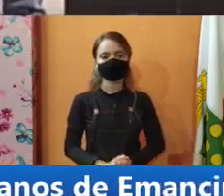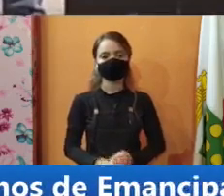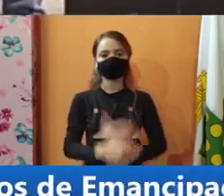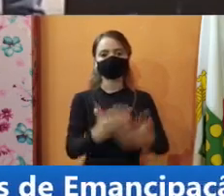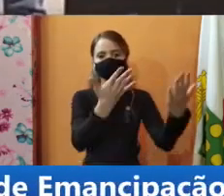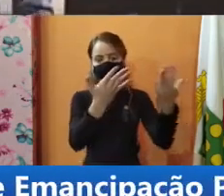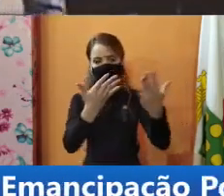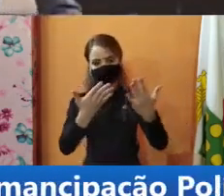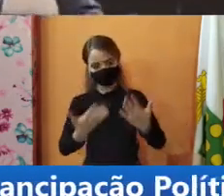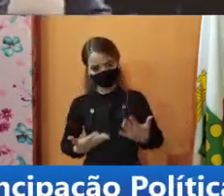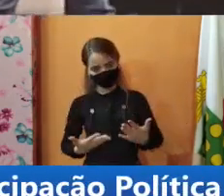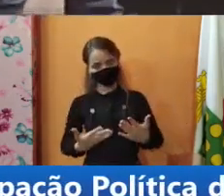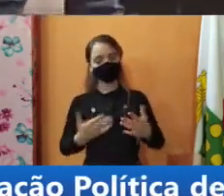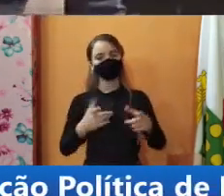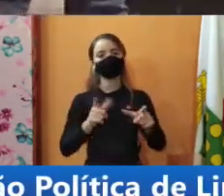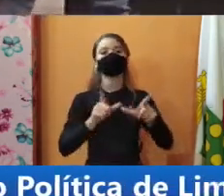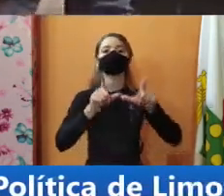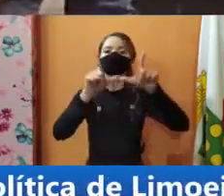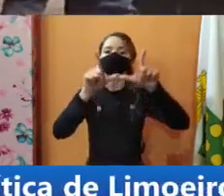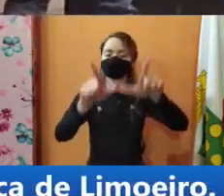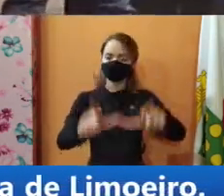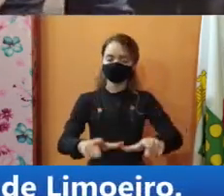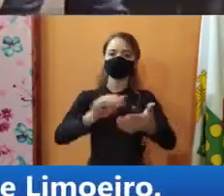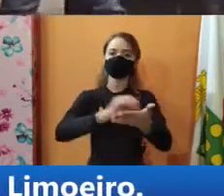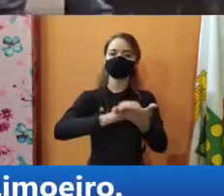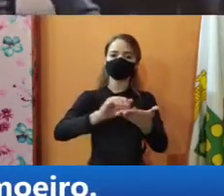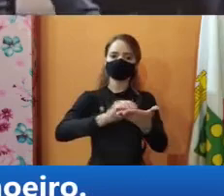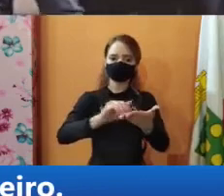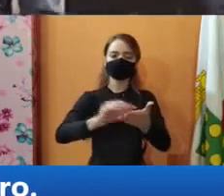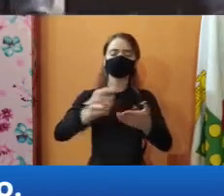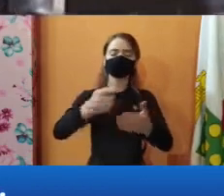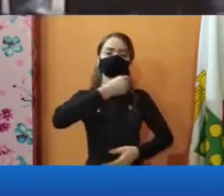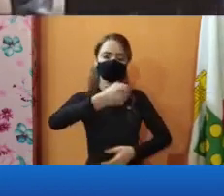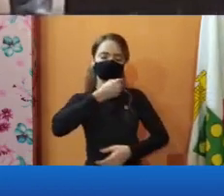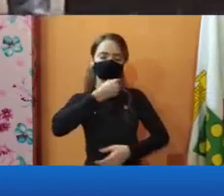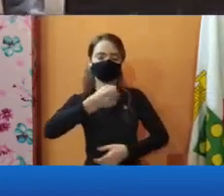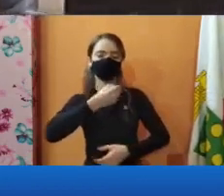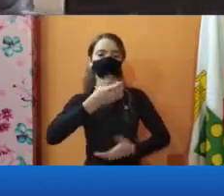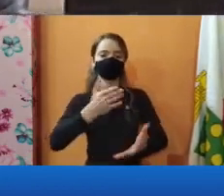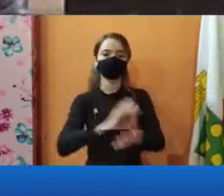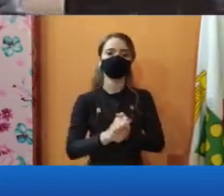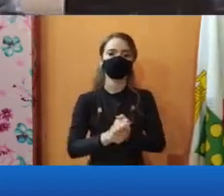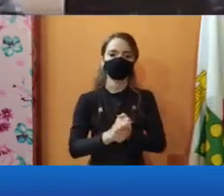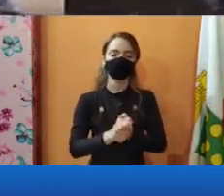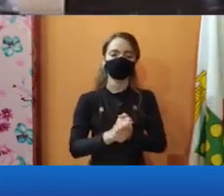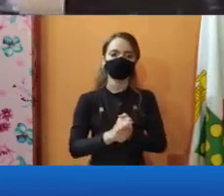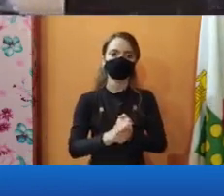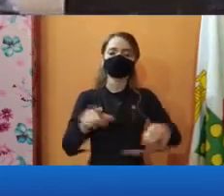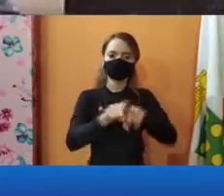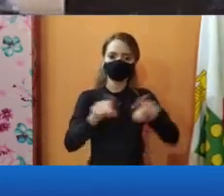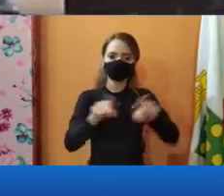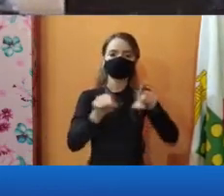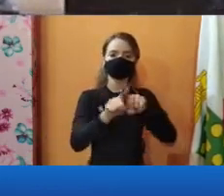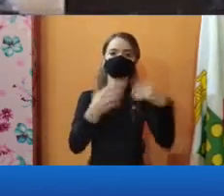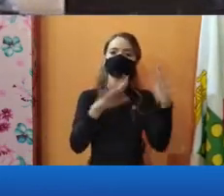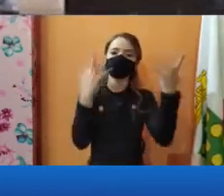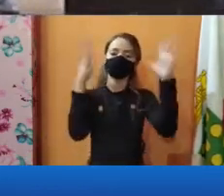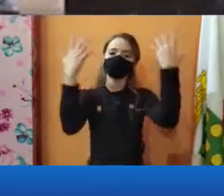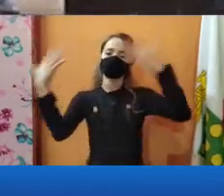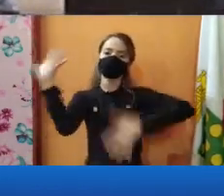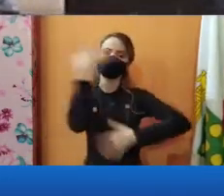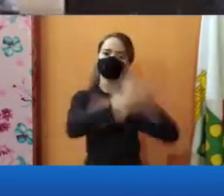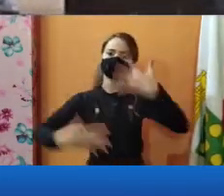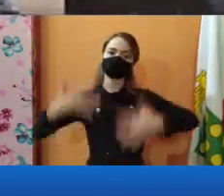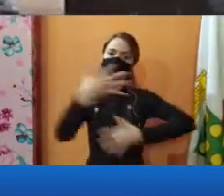Recebendo das mãos do nosso secretário executivo de imprensa, Cadu Ferraz, também a sua homenagem, participando da